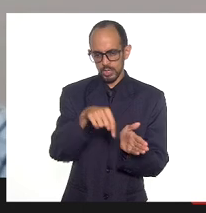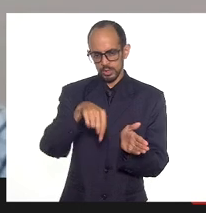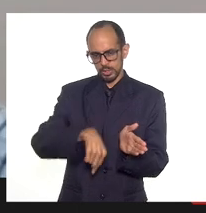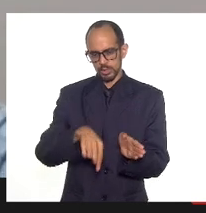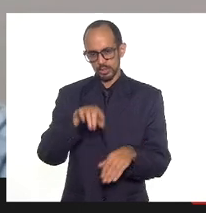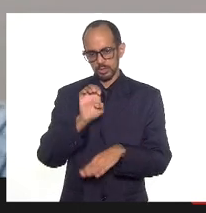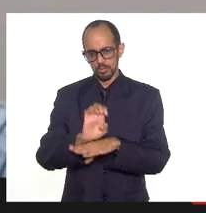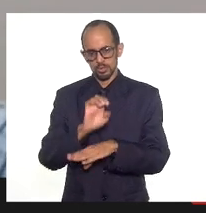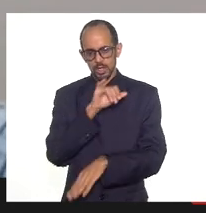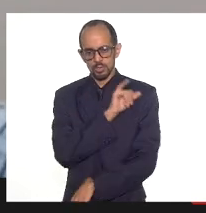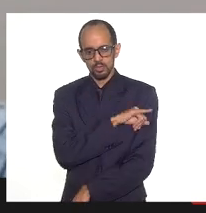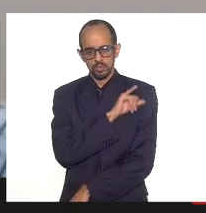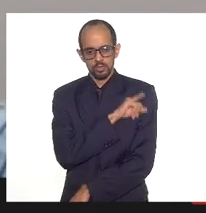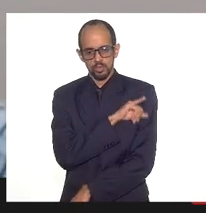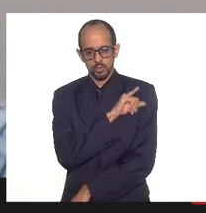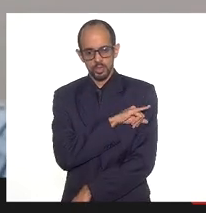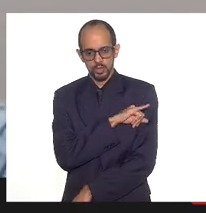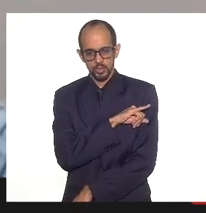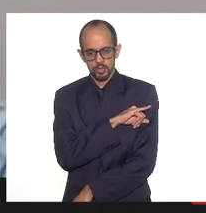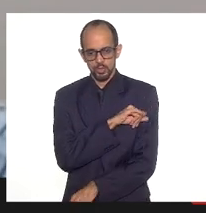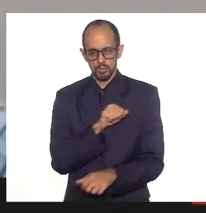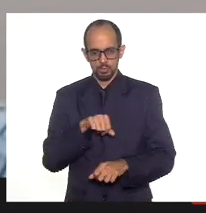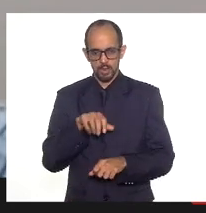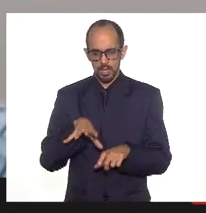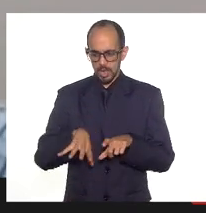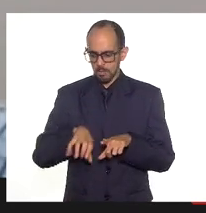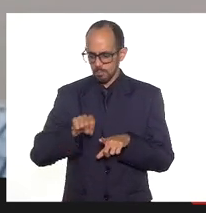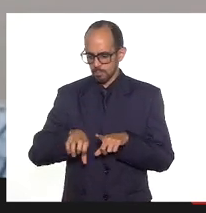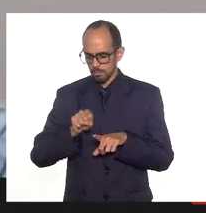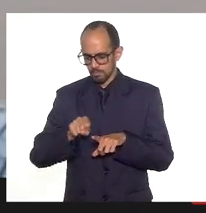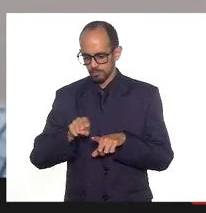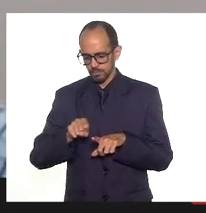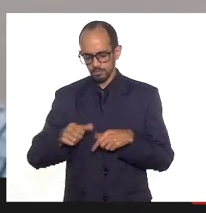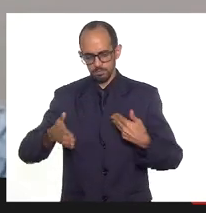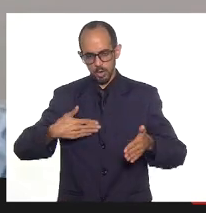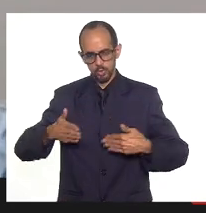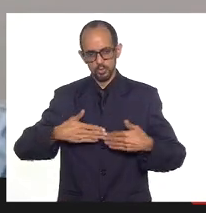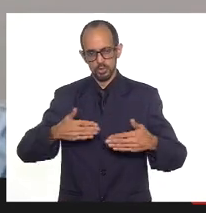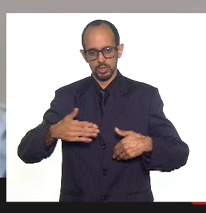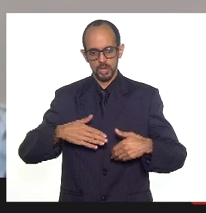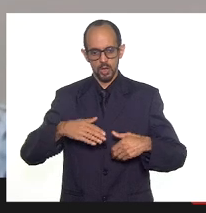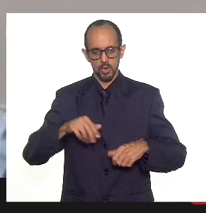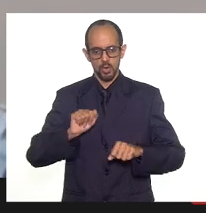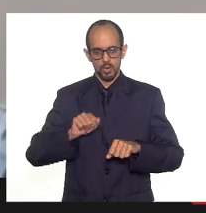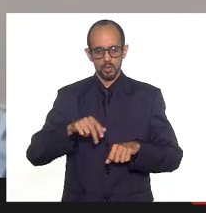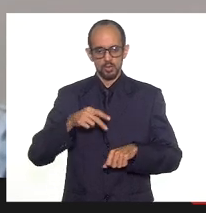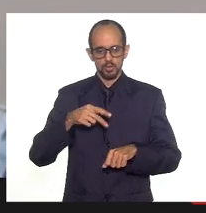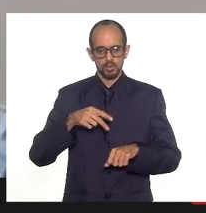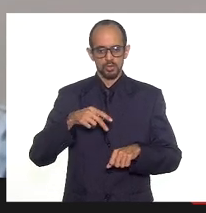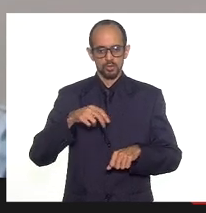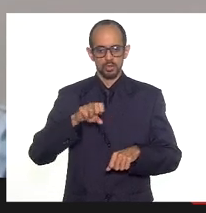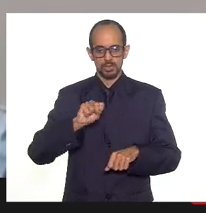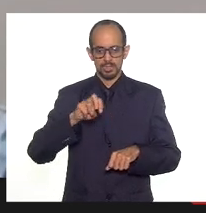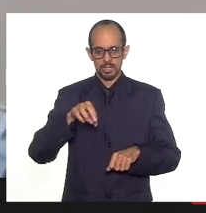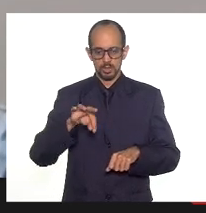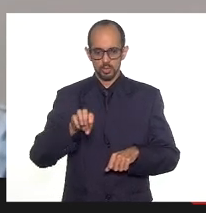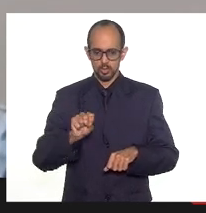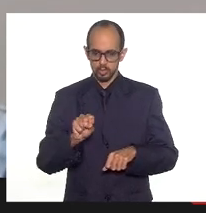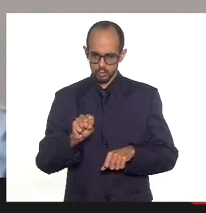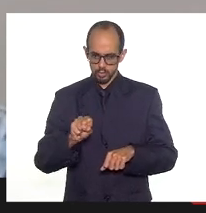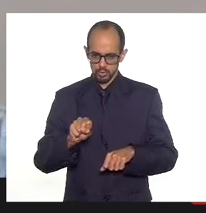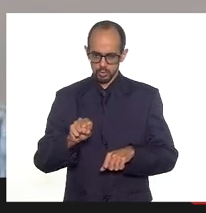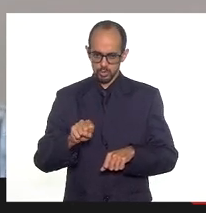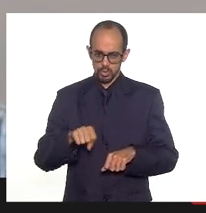de Janeiro, né? Para estar explorando petróleo aí na Bacia de Santos, no pré-sal, por exemplo, o fato de Macaé ter sido